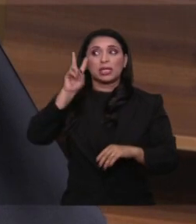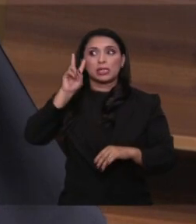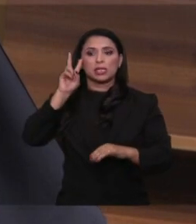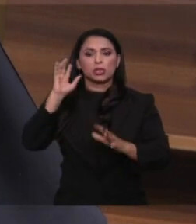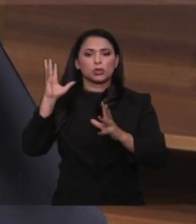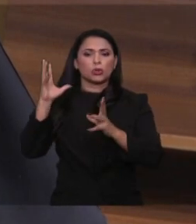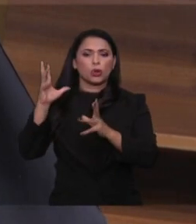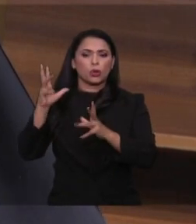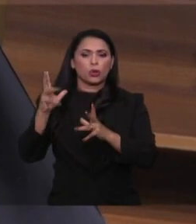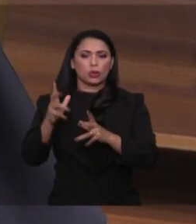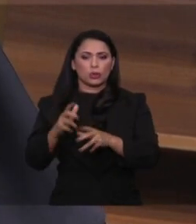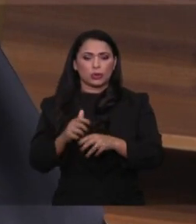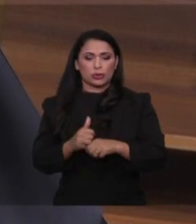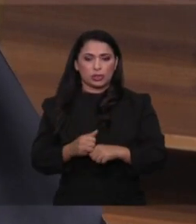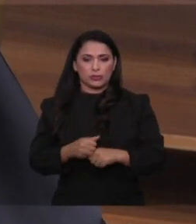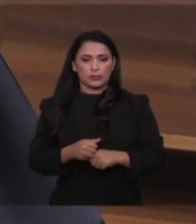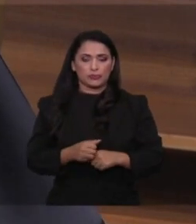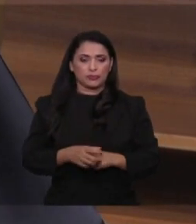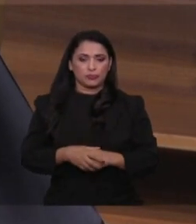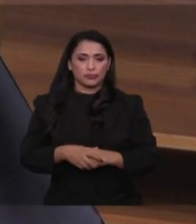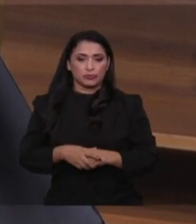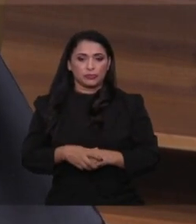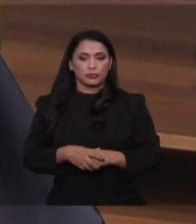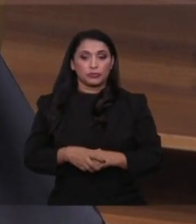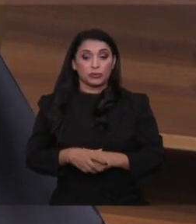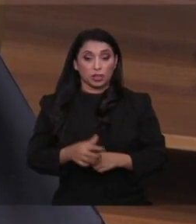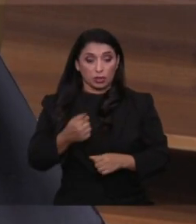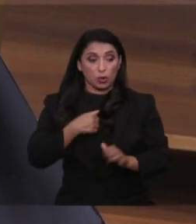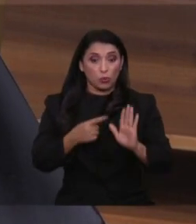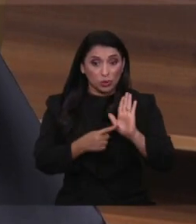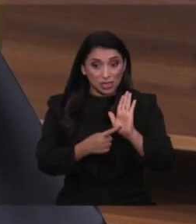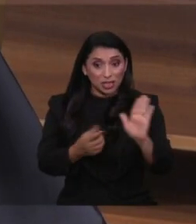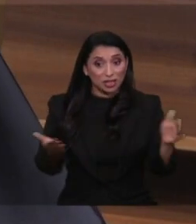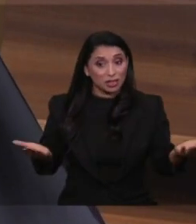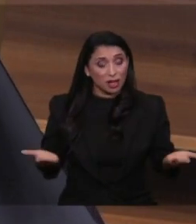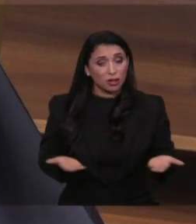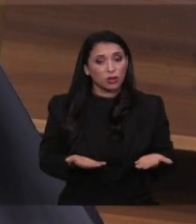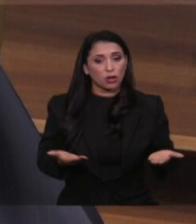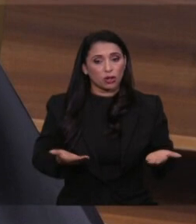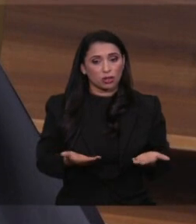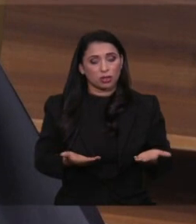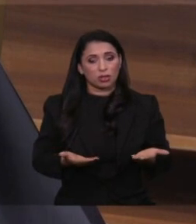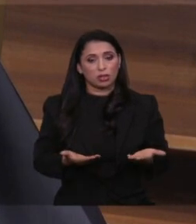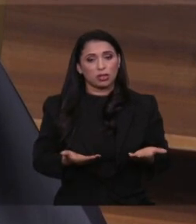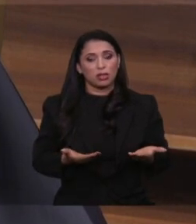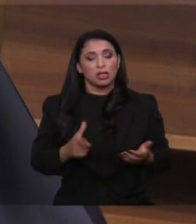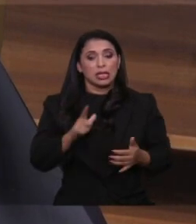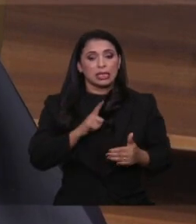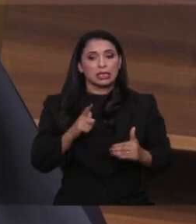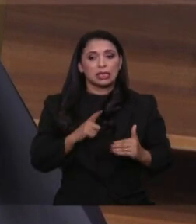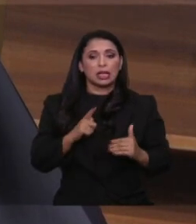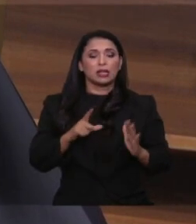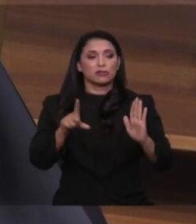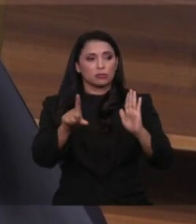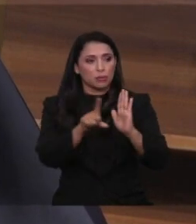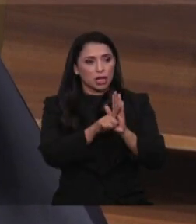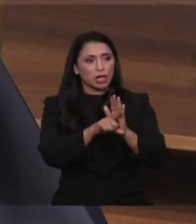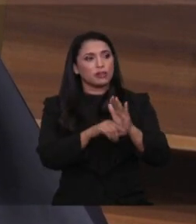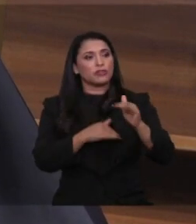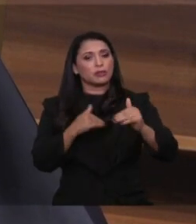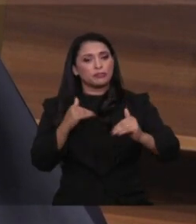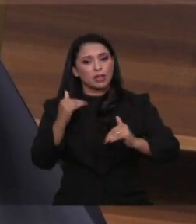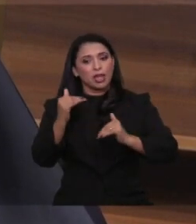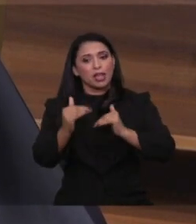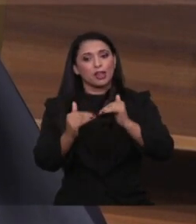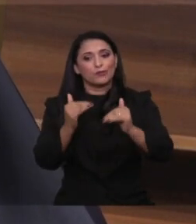olhar, né, que eu descrevi aqui, de uma evolução da legislação para